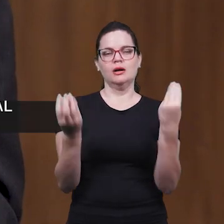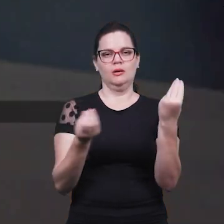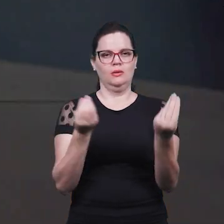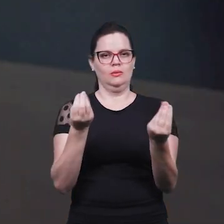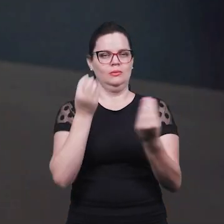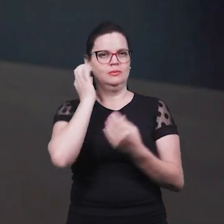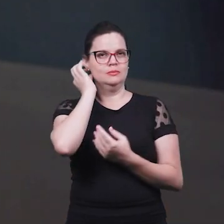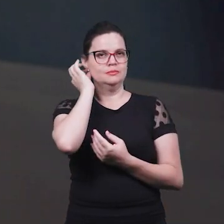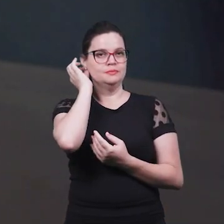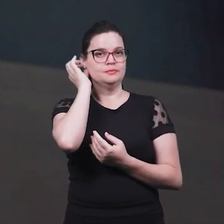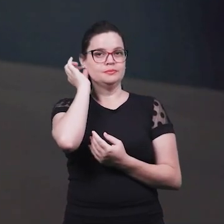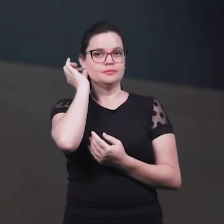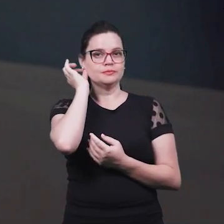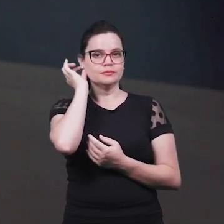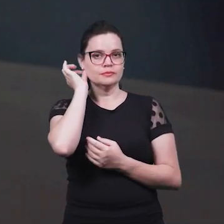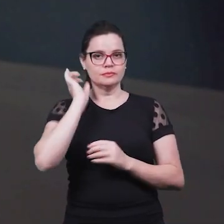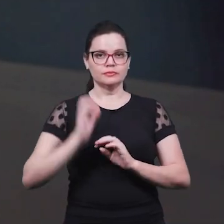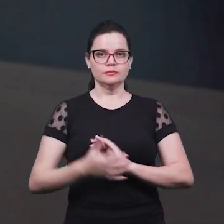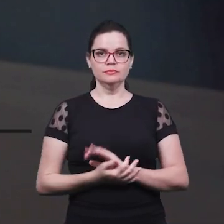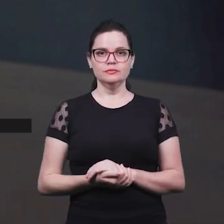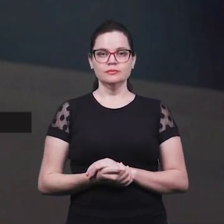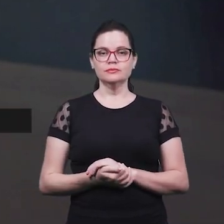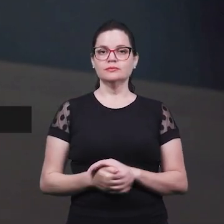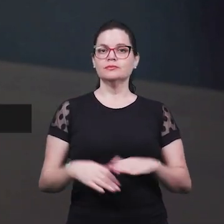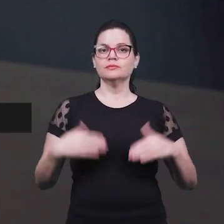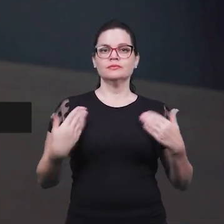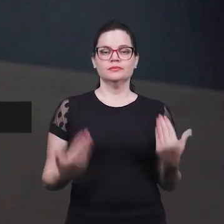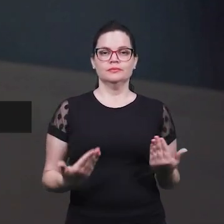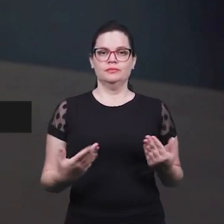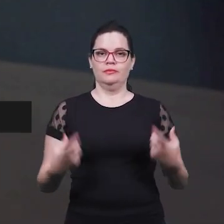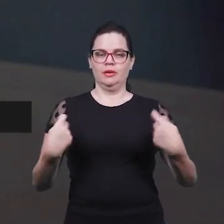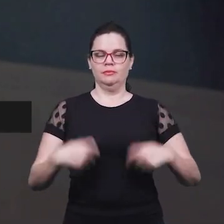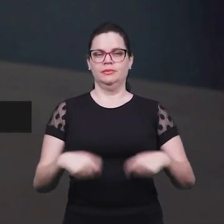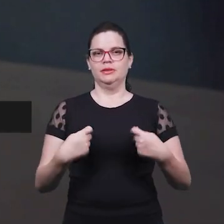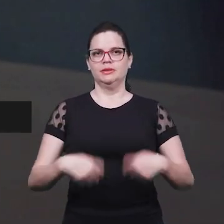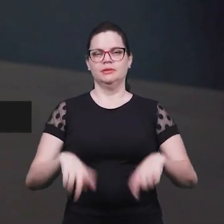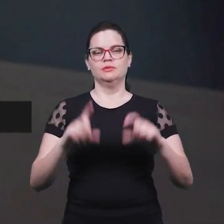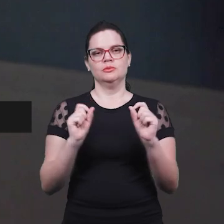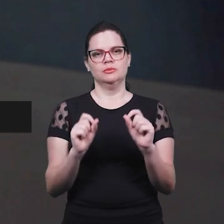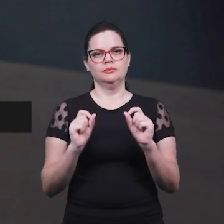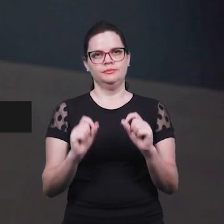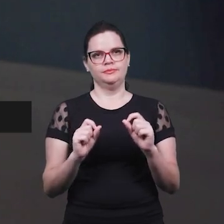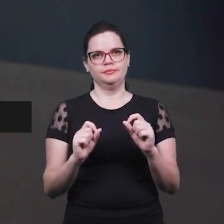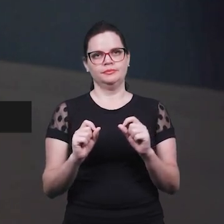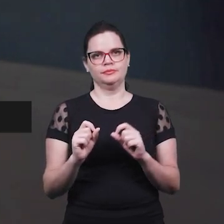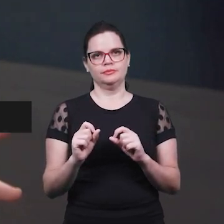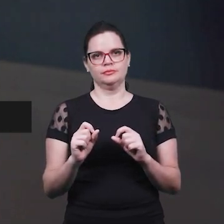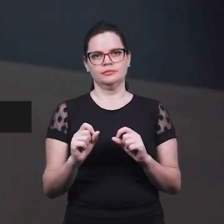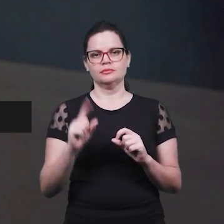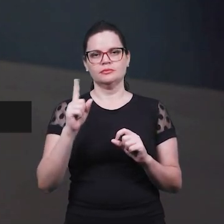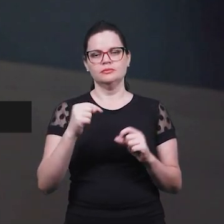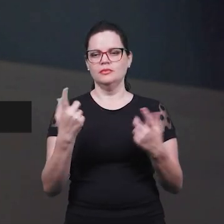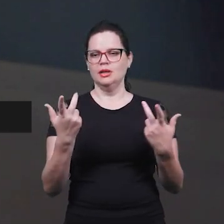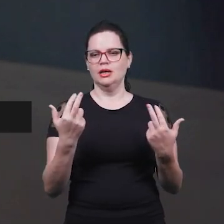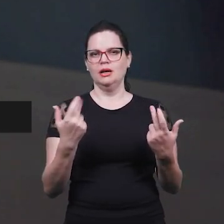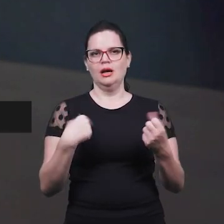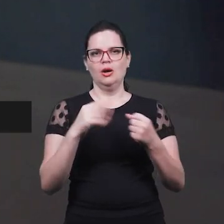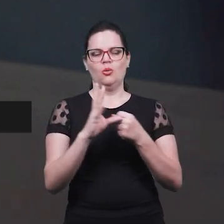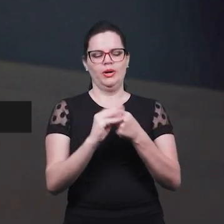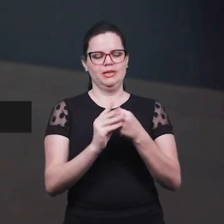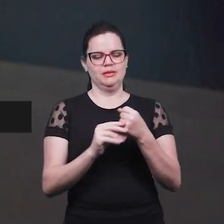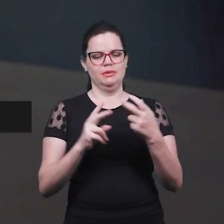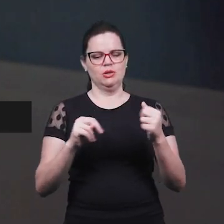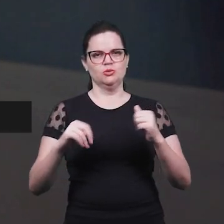isso? Pastor, a questão toda, ela parte do seguinte: conhecer um fator que é comum a todos nós, que é